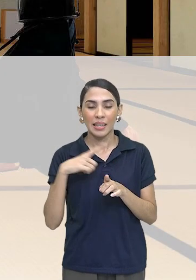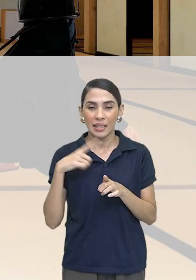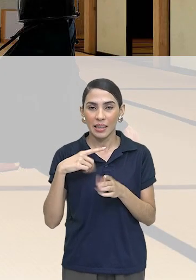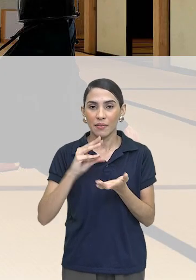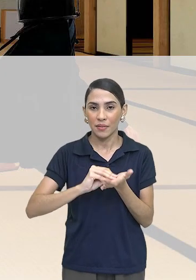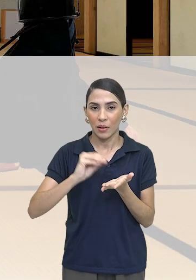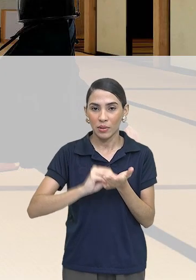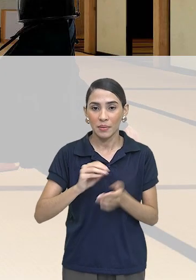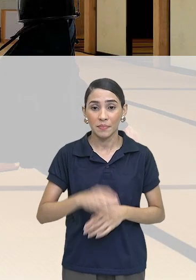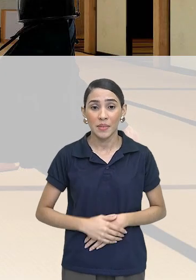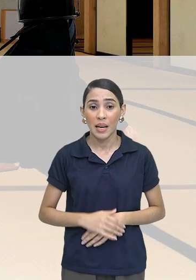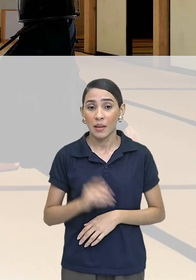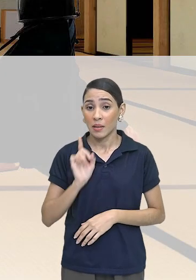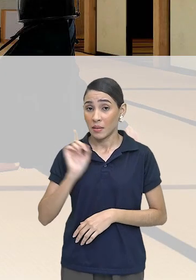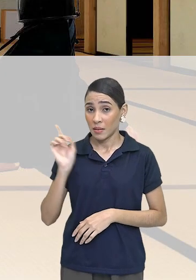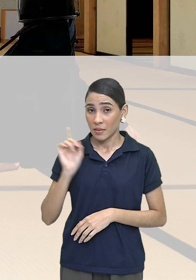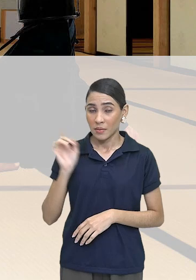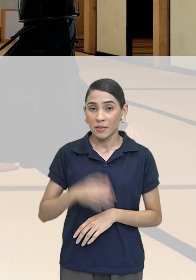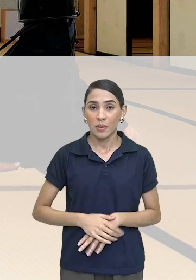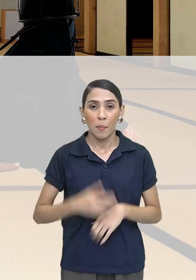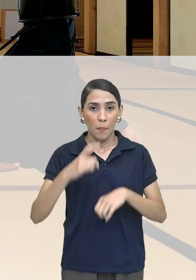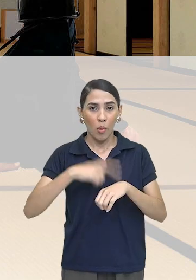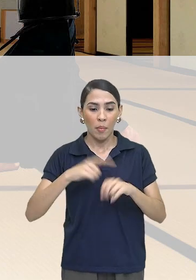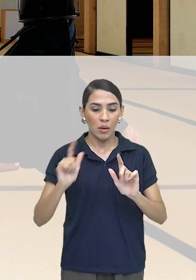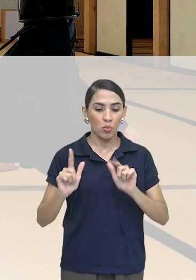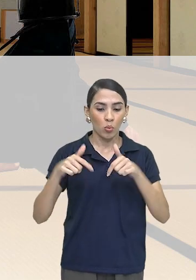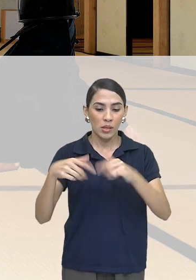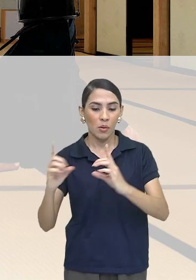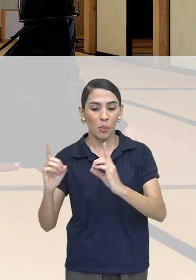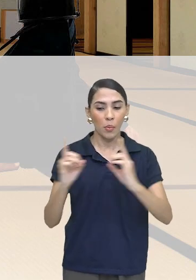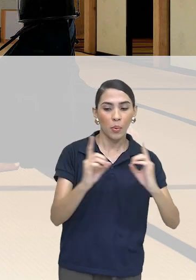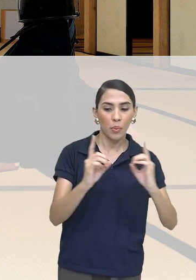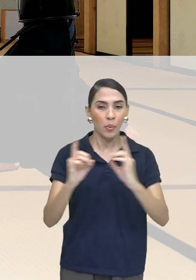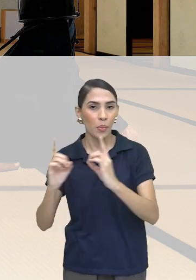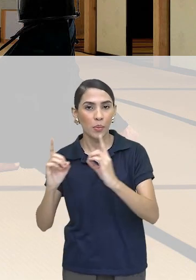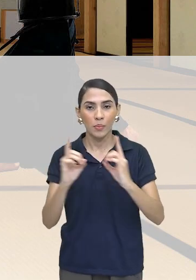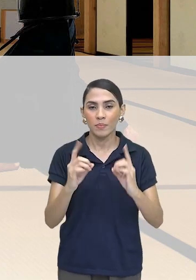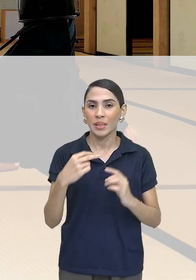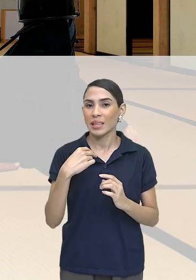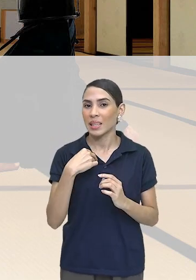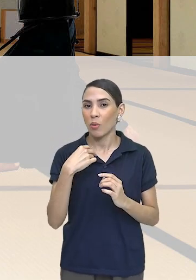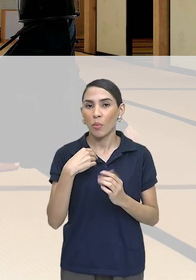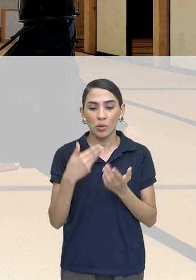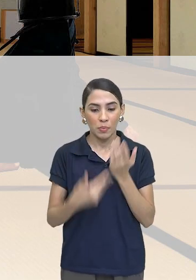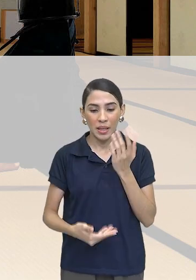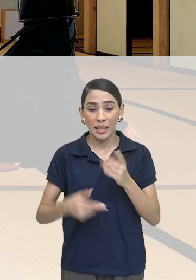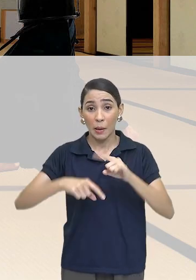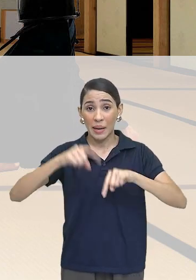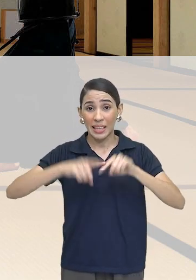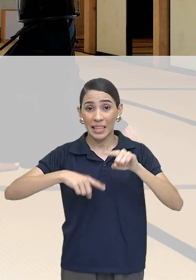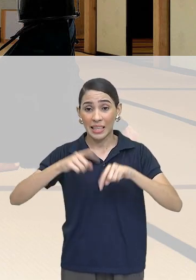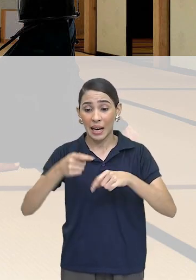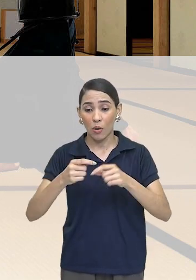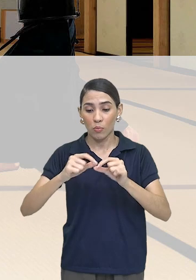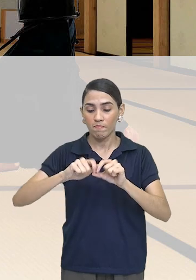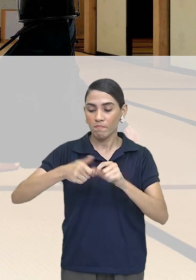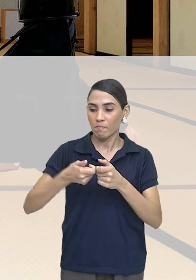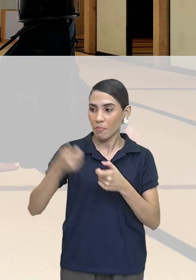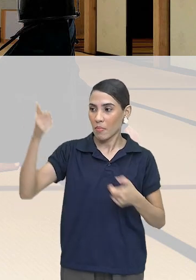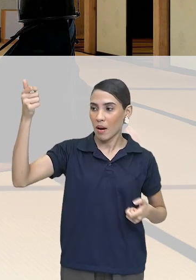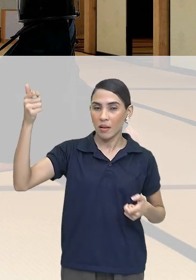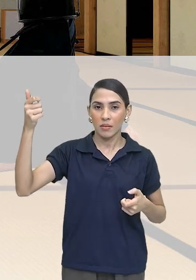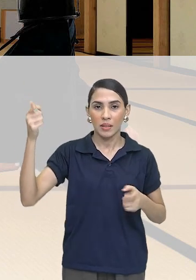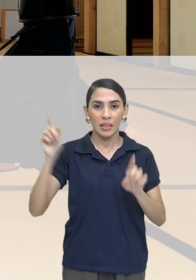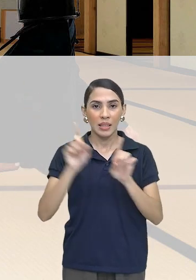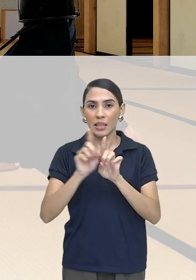kendokas estão aqui, ó, no momento de luta, de combate, eles não podem perder a shinai, nem podem empurrar esse